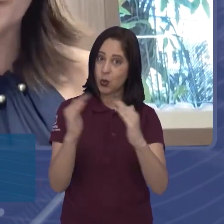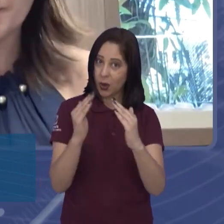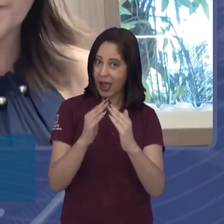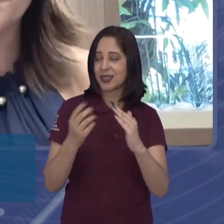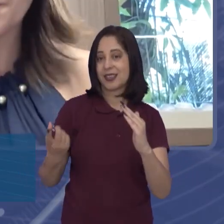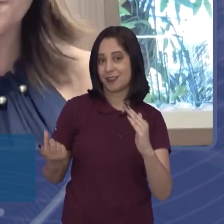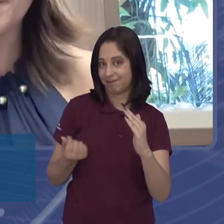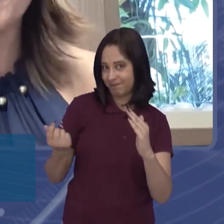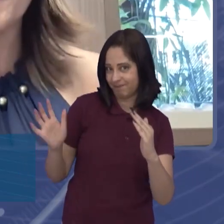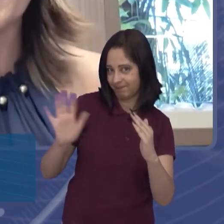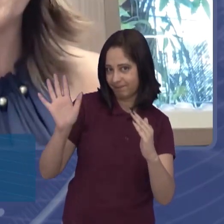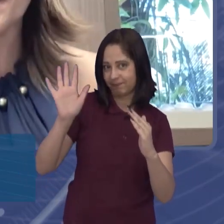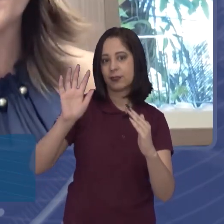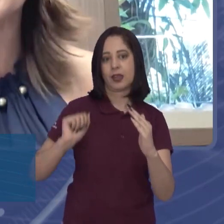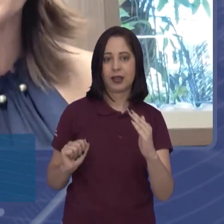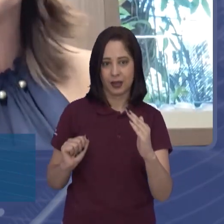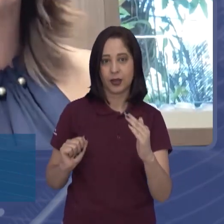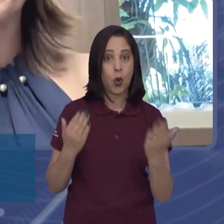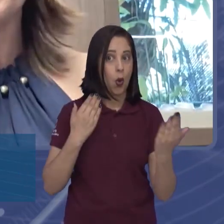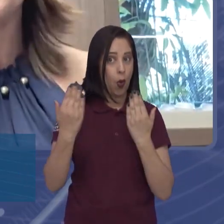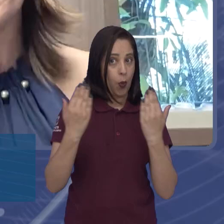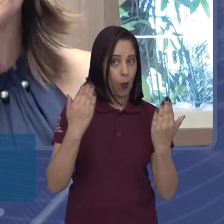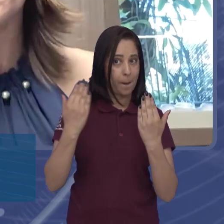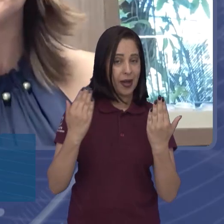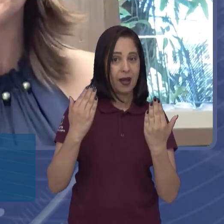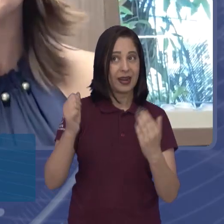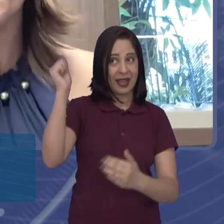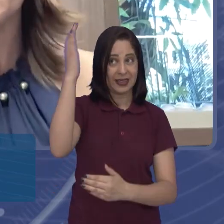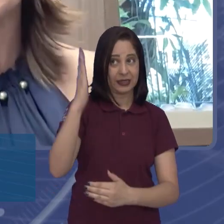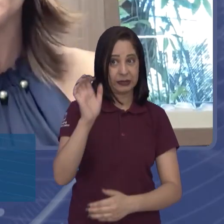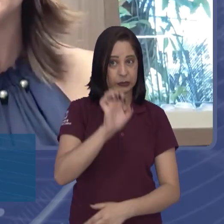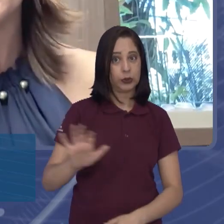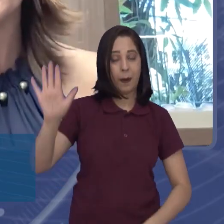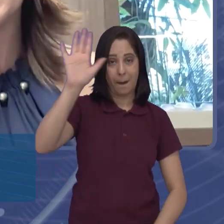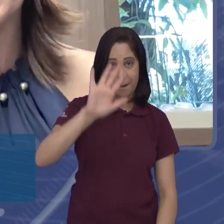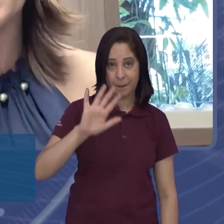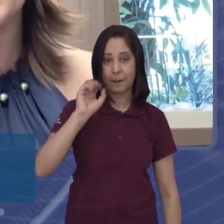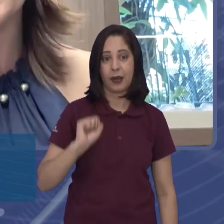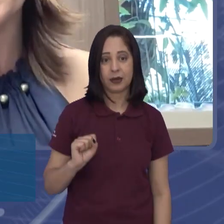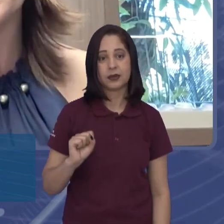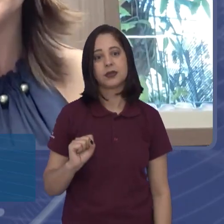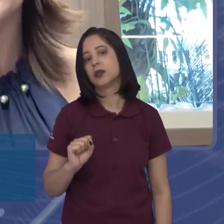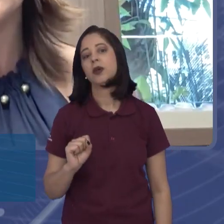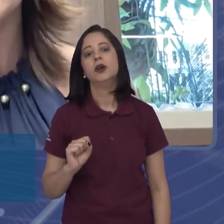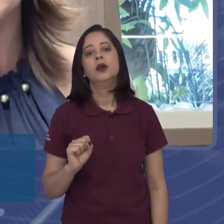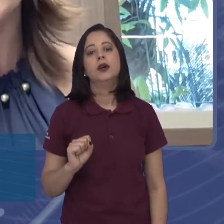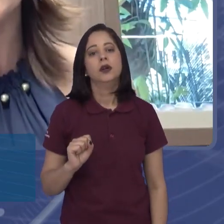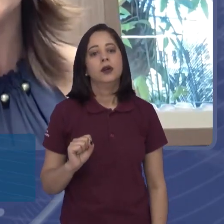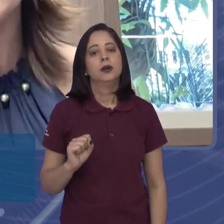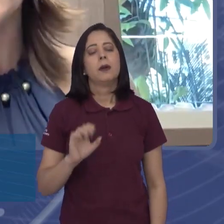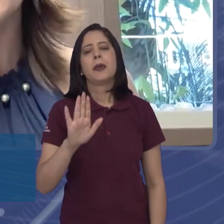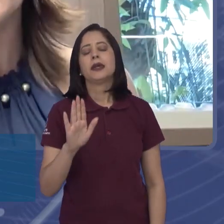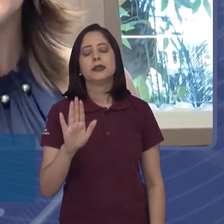do que outras do estado, até mesmo do país, até do que algumas capitais, né, se a gente for ver. Como